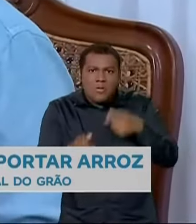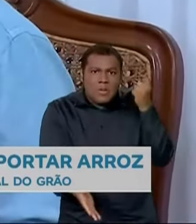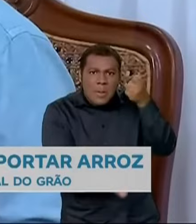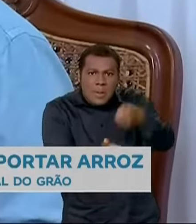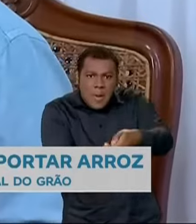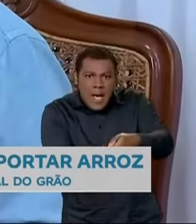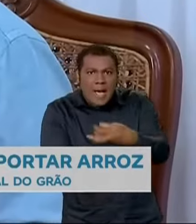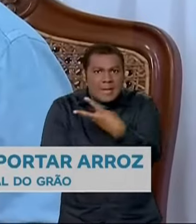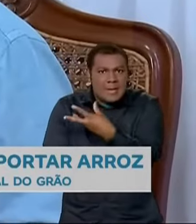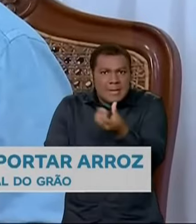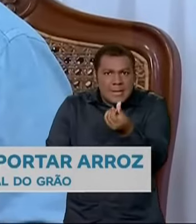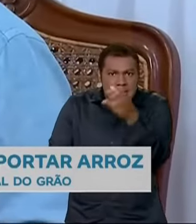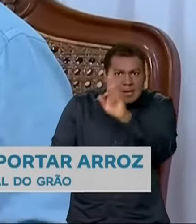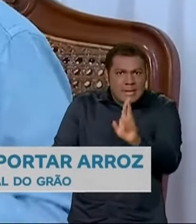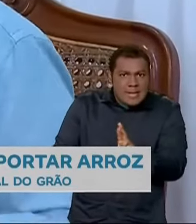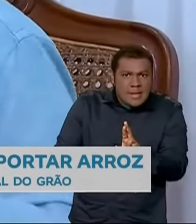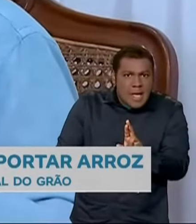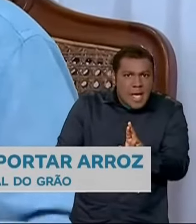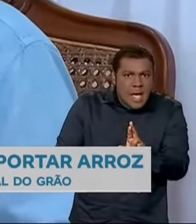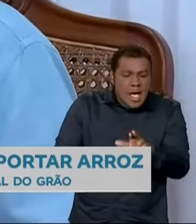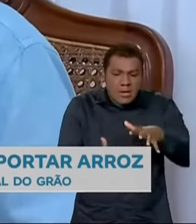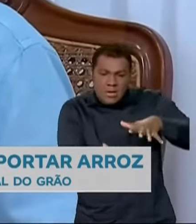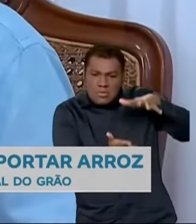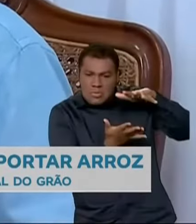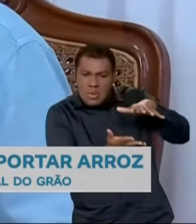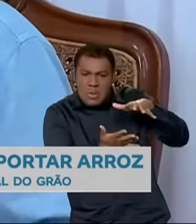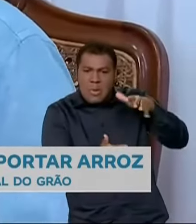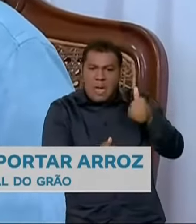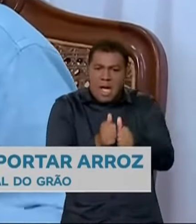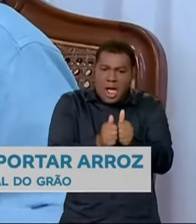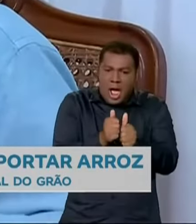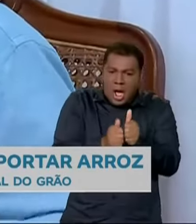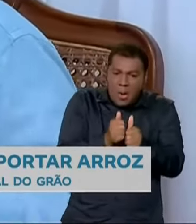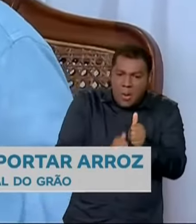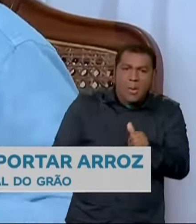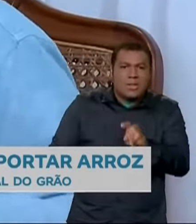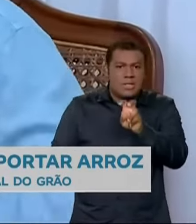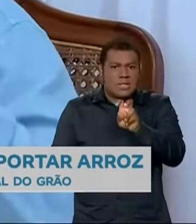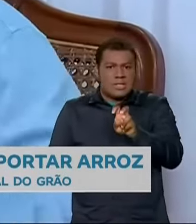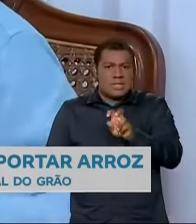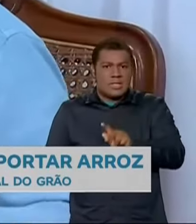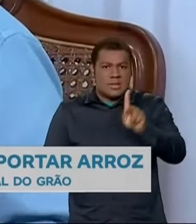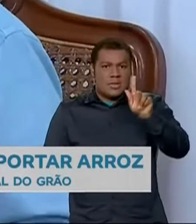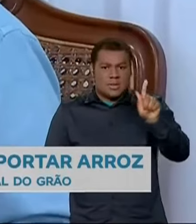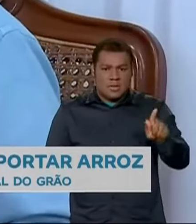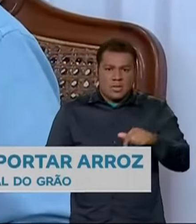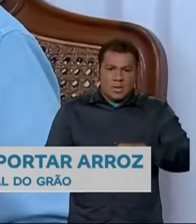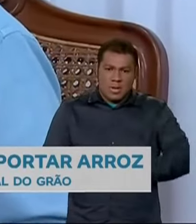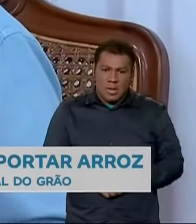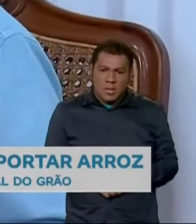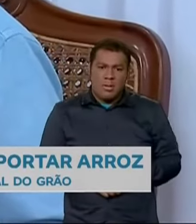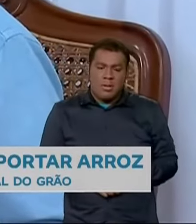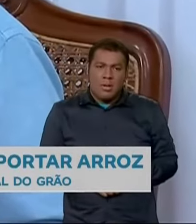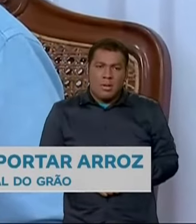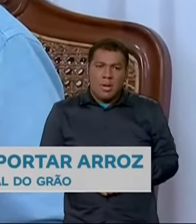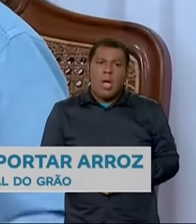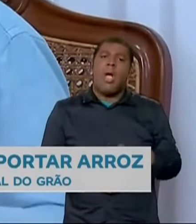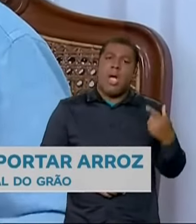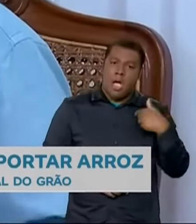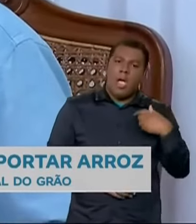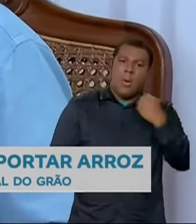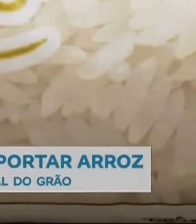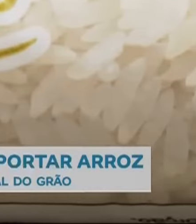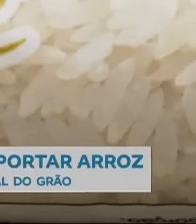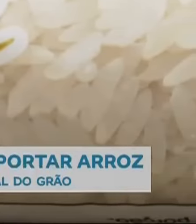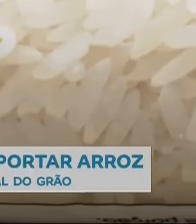certame havia sido cancelado por falcatrua. Ele prometeu financiar o plantio de arroz em outros estados para que o país não dependesse apenas